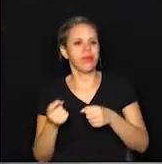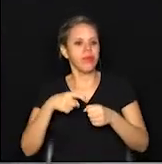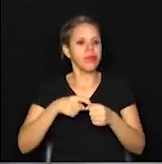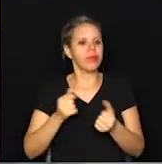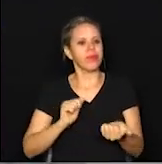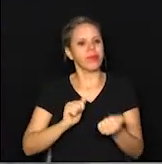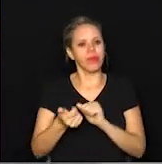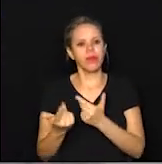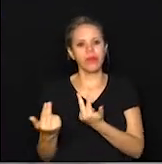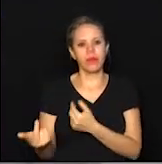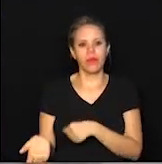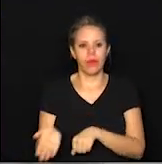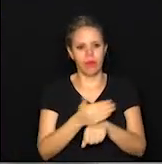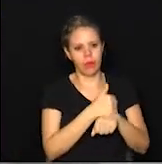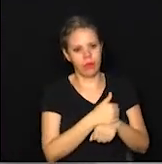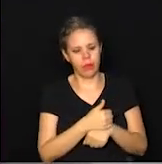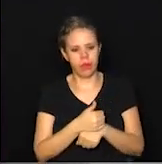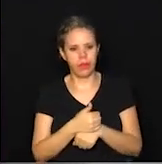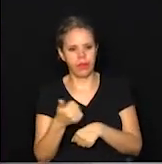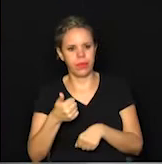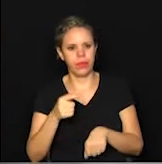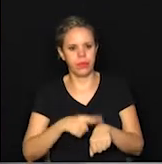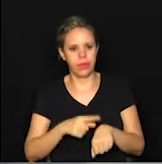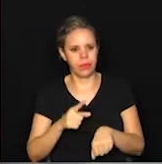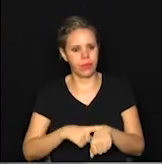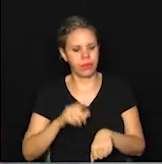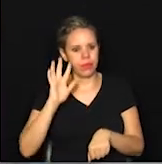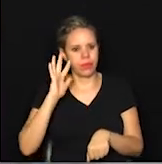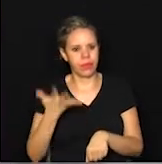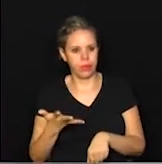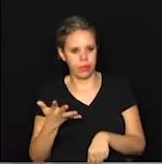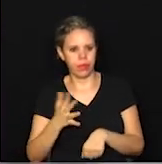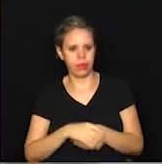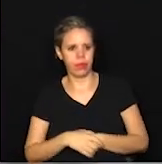era antes. E, num primeiro momento, a gente resolveu